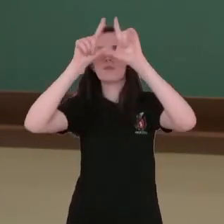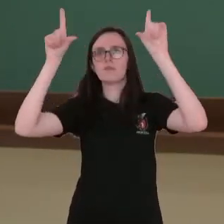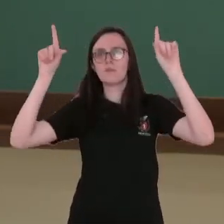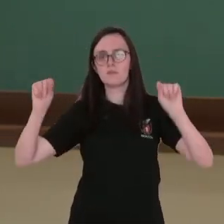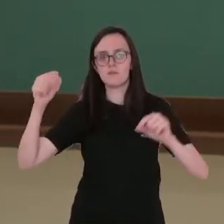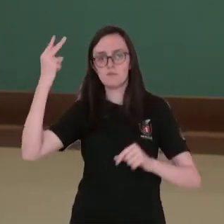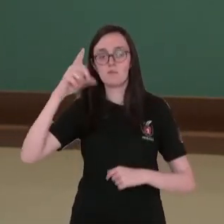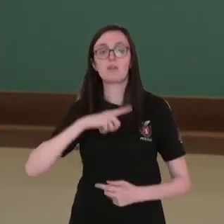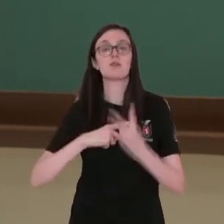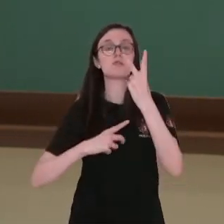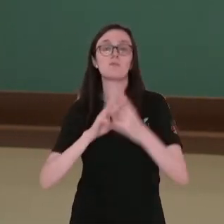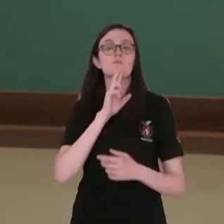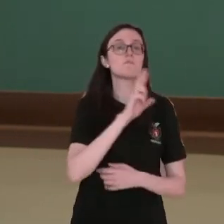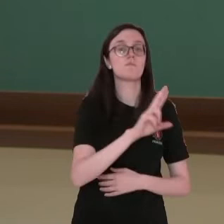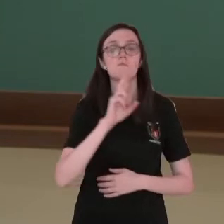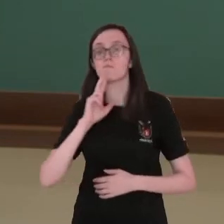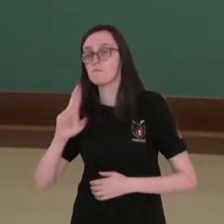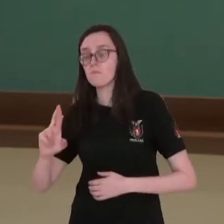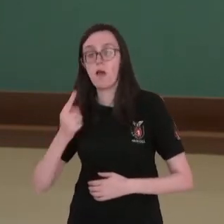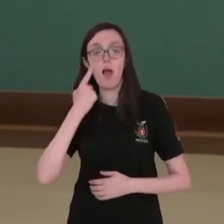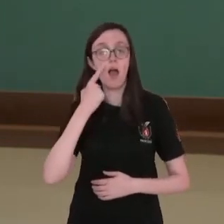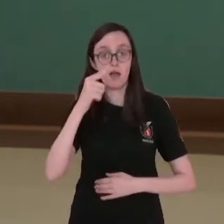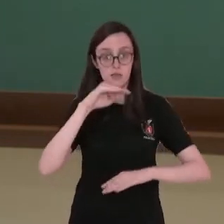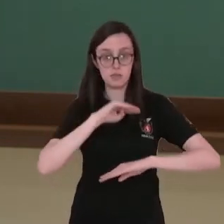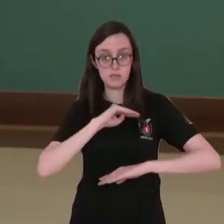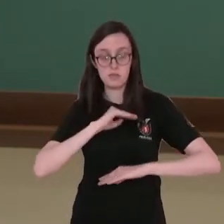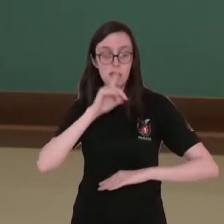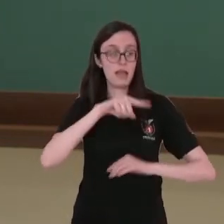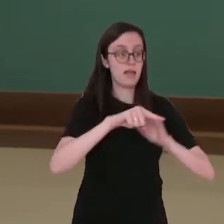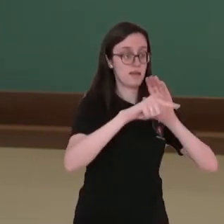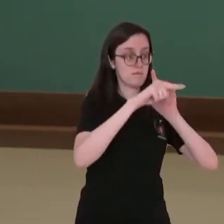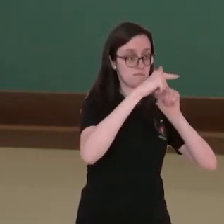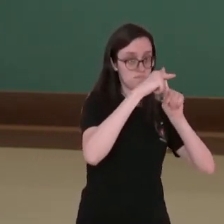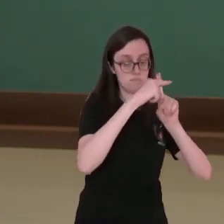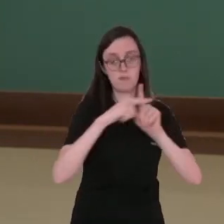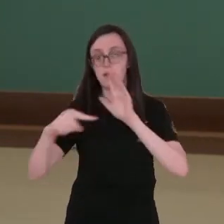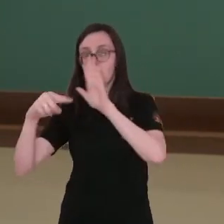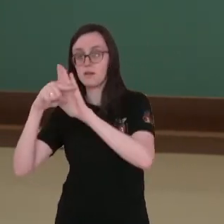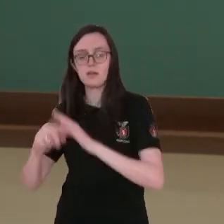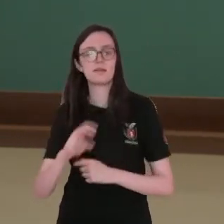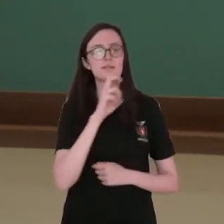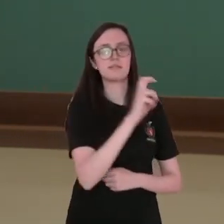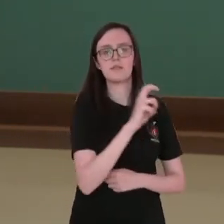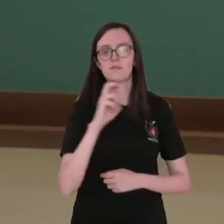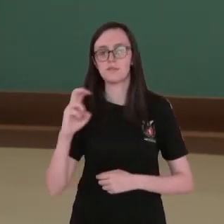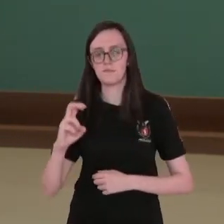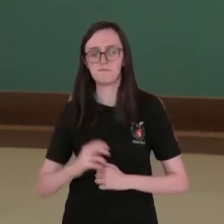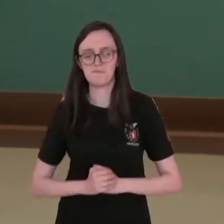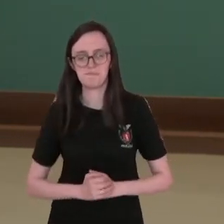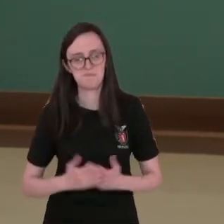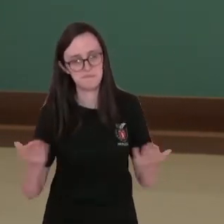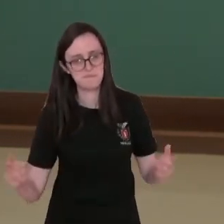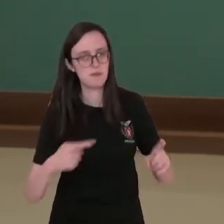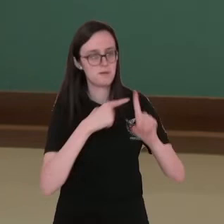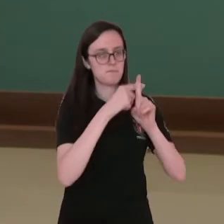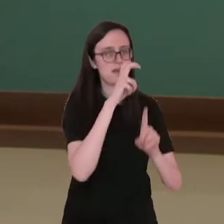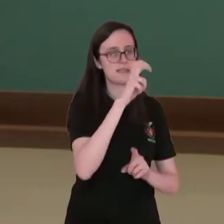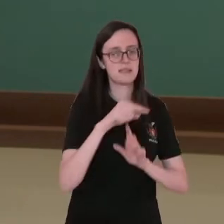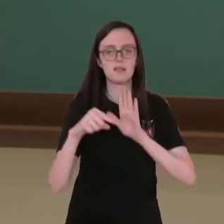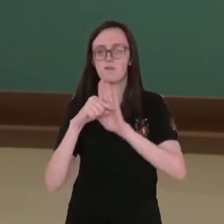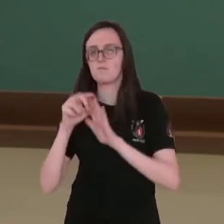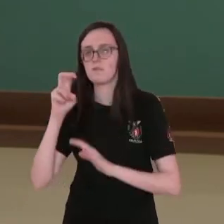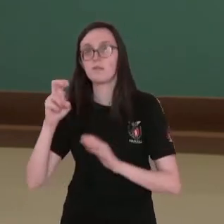tenho duas soluções. Então, no caso aqui, positiva e negativo, o 5. Então, aqui eu tenho ela